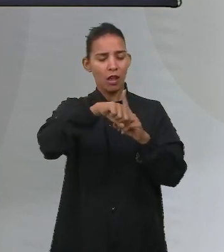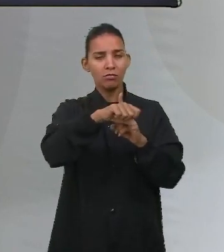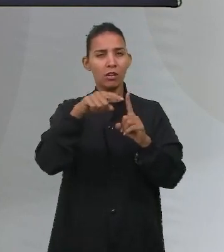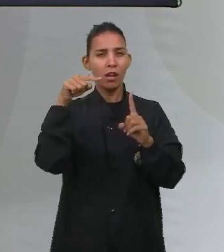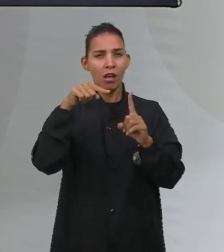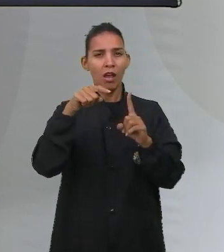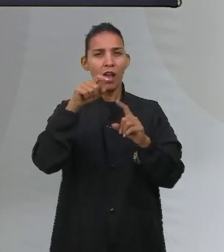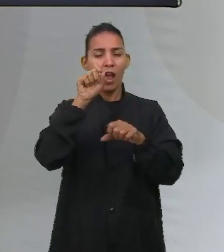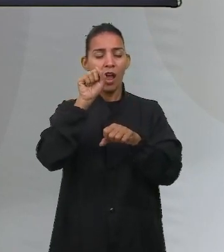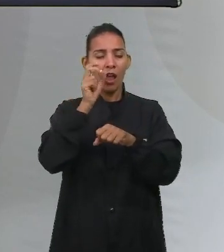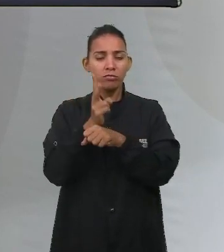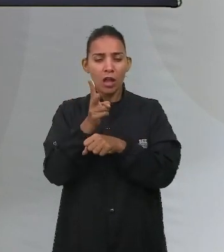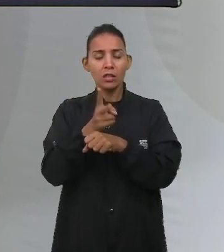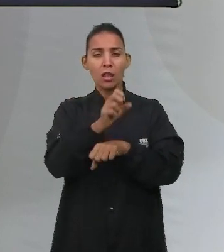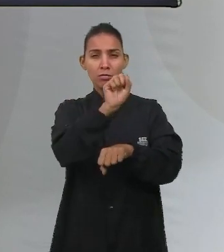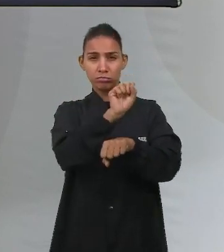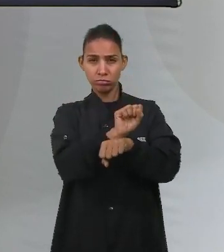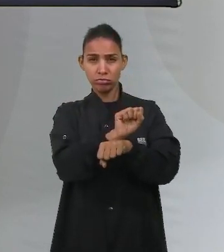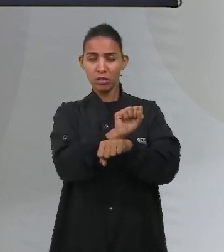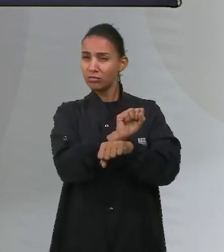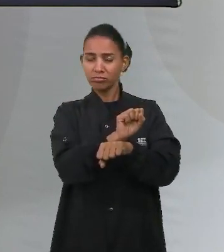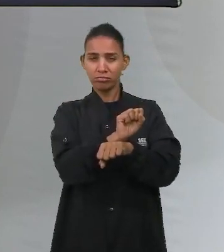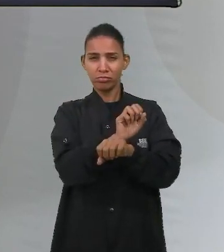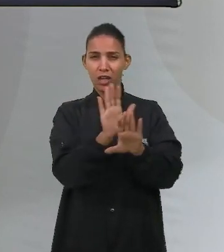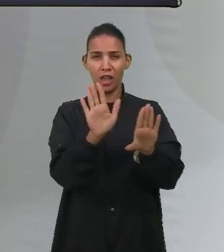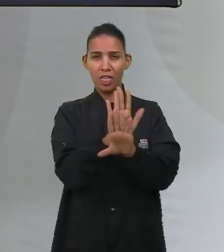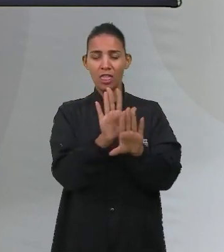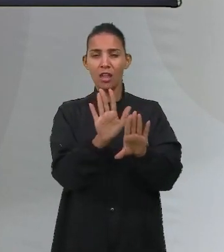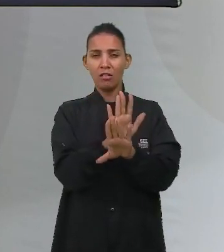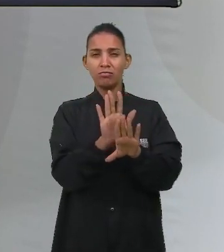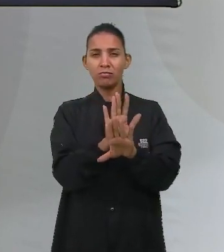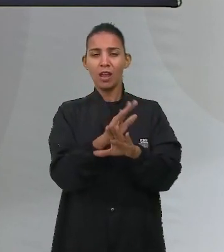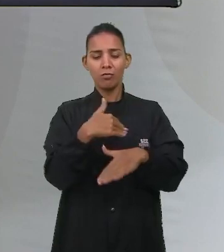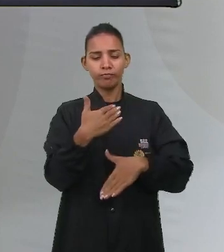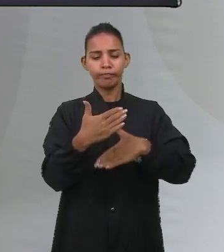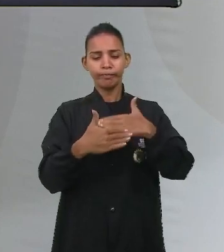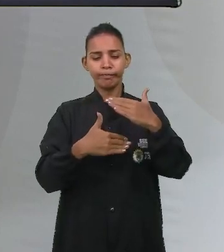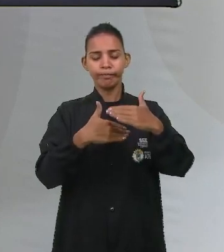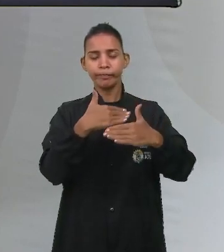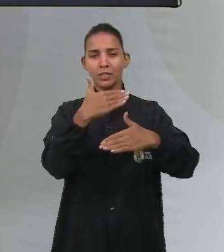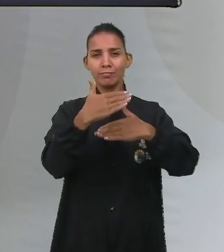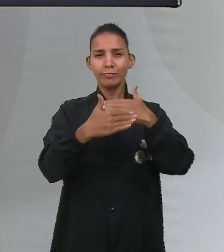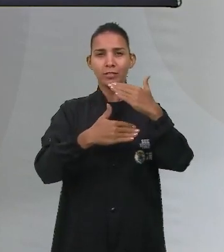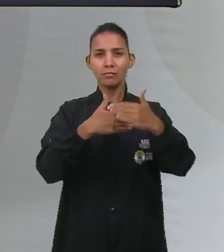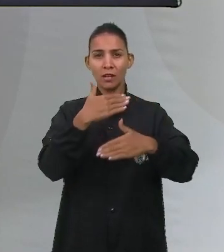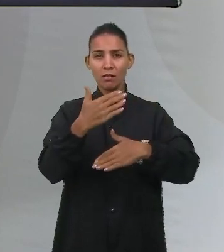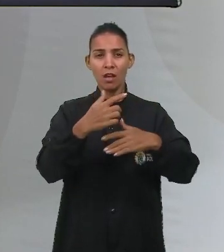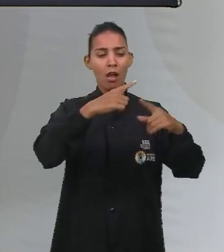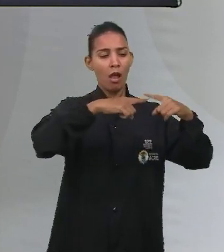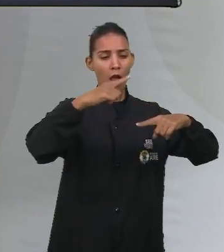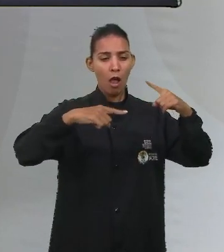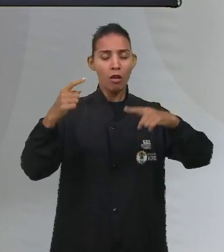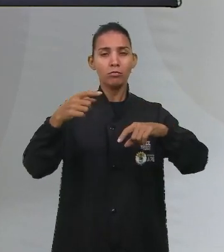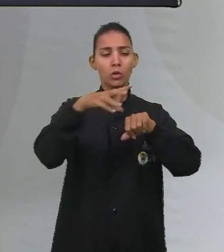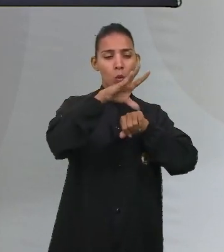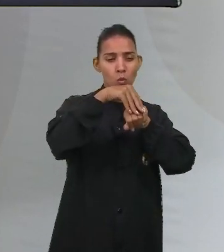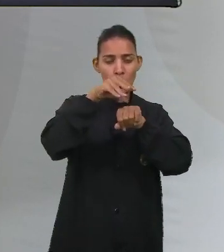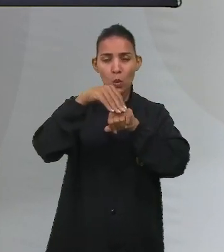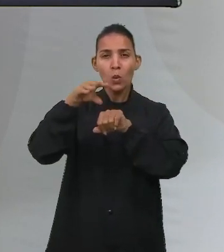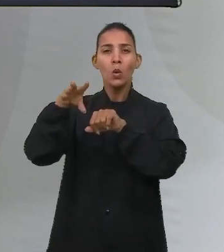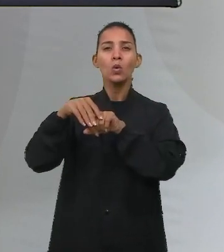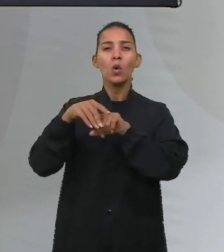não é estática, ela não é parada ao longo do tempo. Os próprios objetos de conhecimento que você